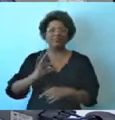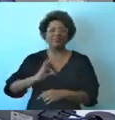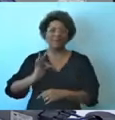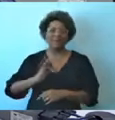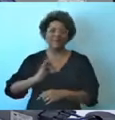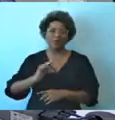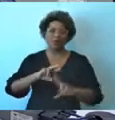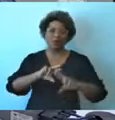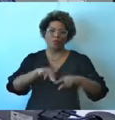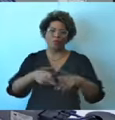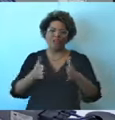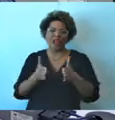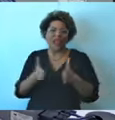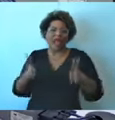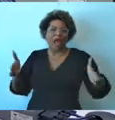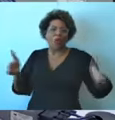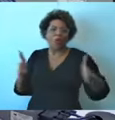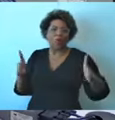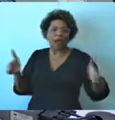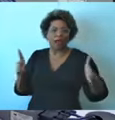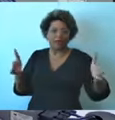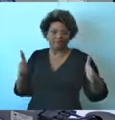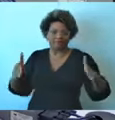seja resolvido, eu creio que eles vão